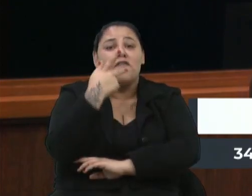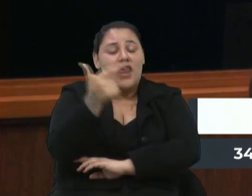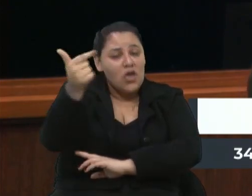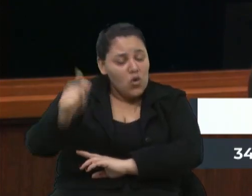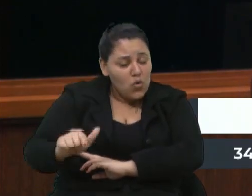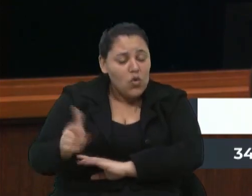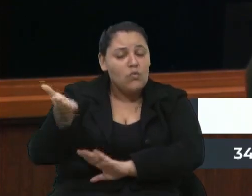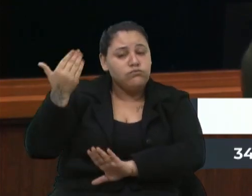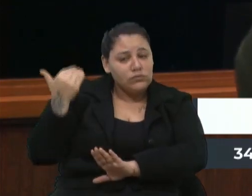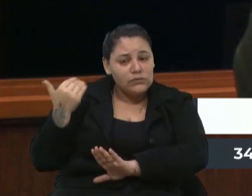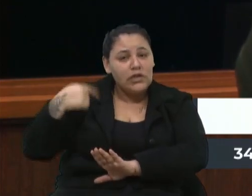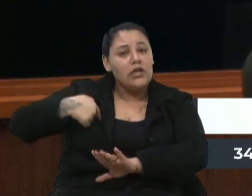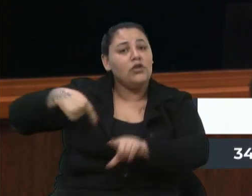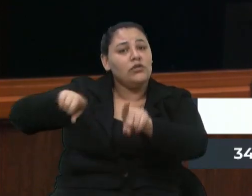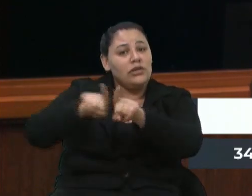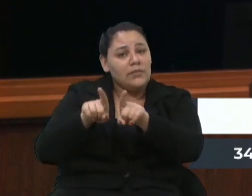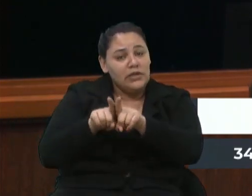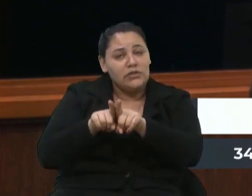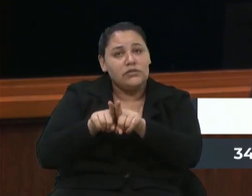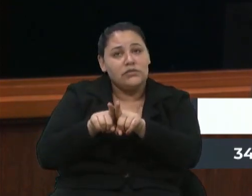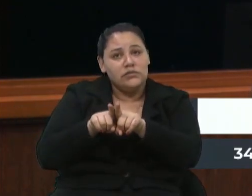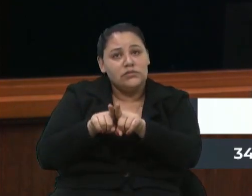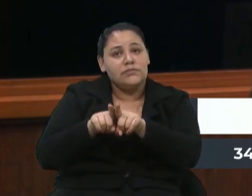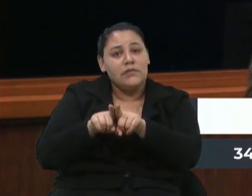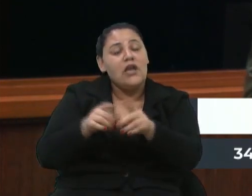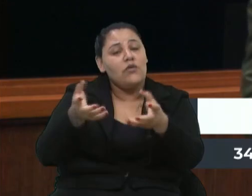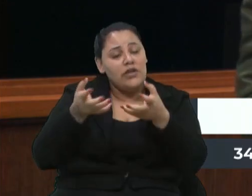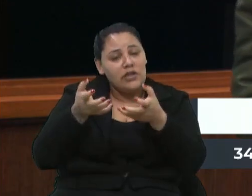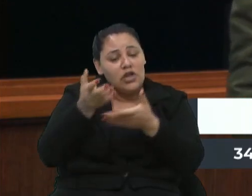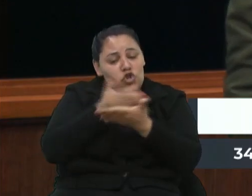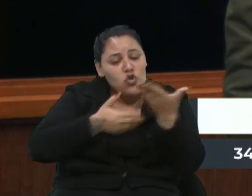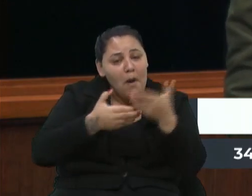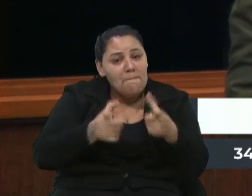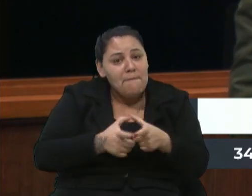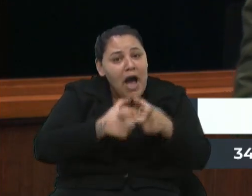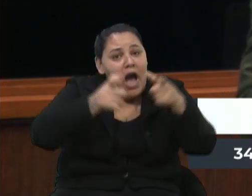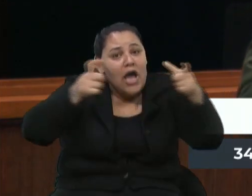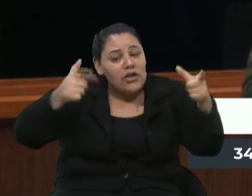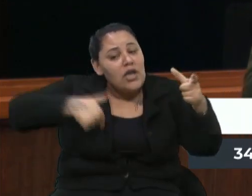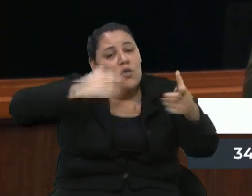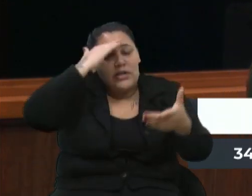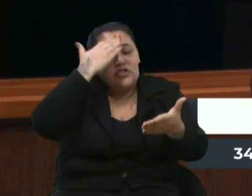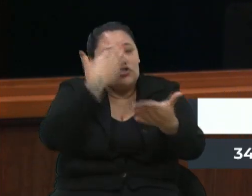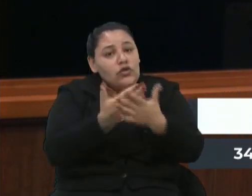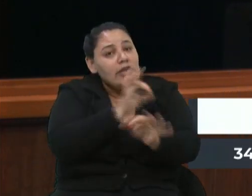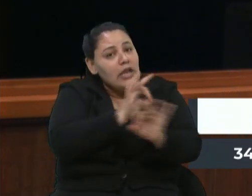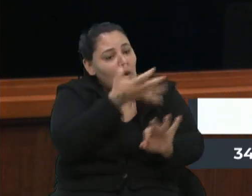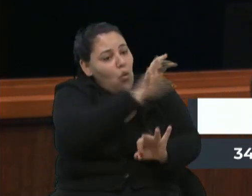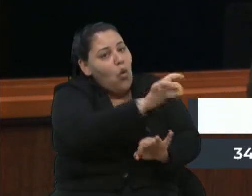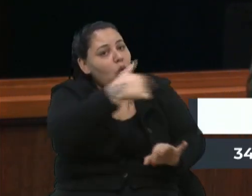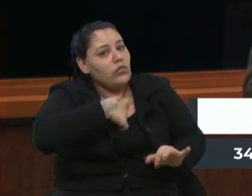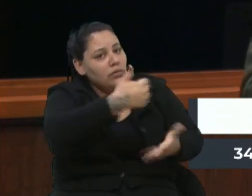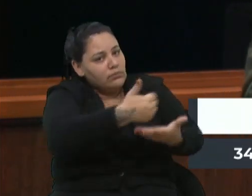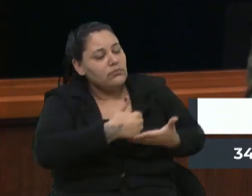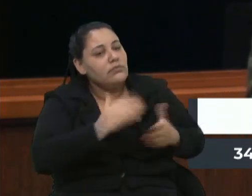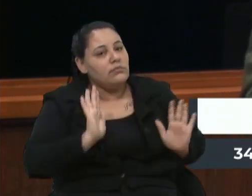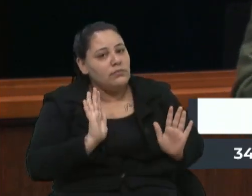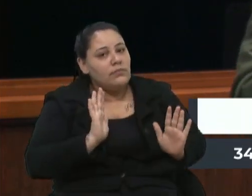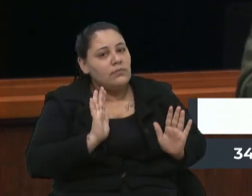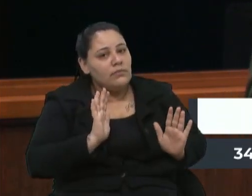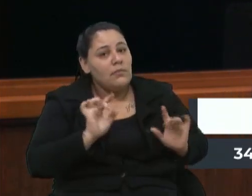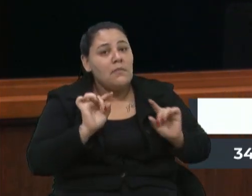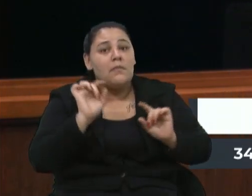vez aqui, eu gostaria da unanimidade, acredito que ninguém será contra esse movimento, né?